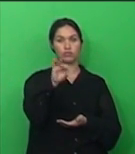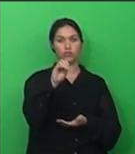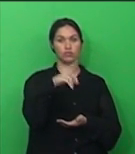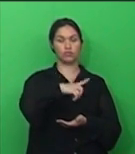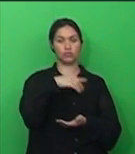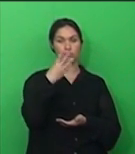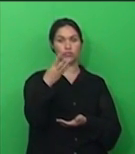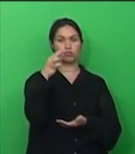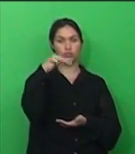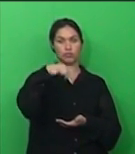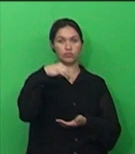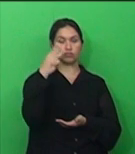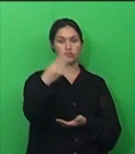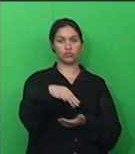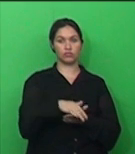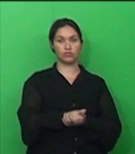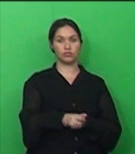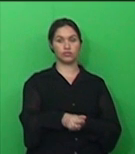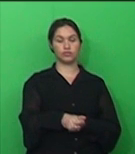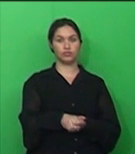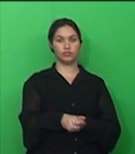4 minutos e 30.